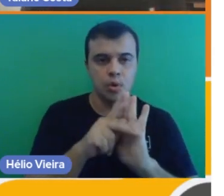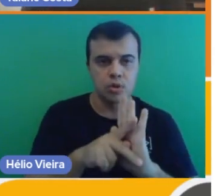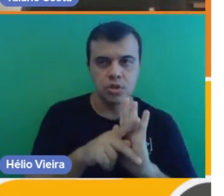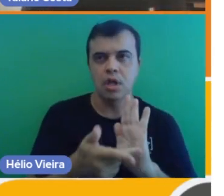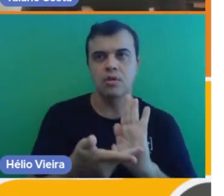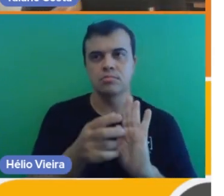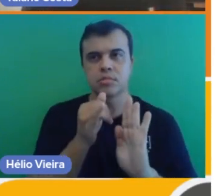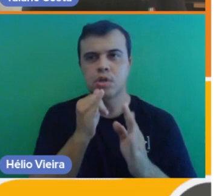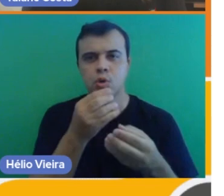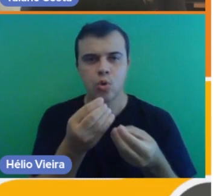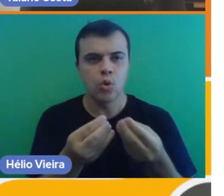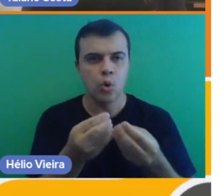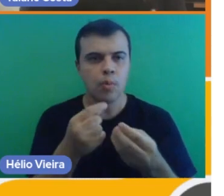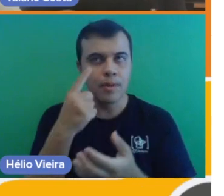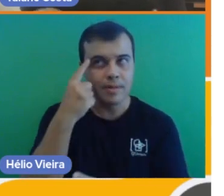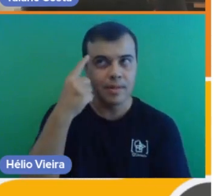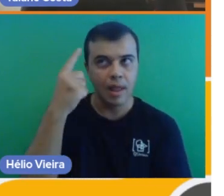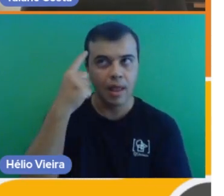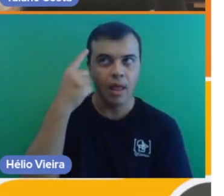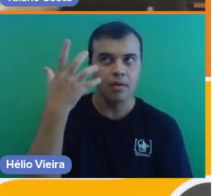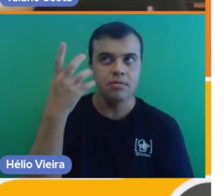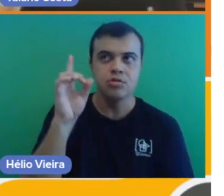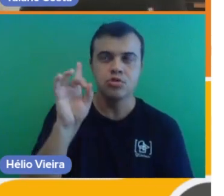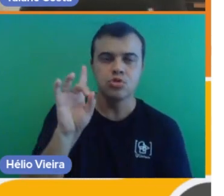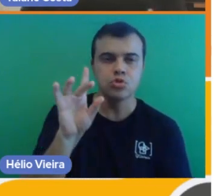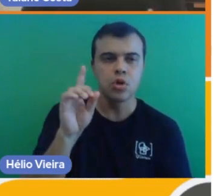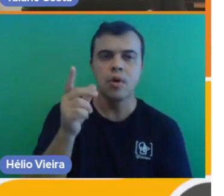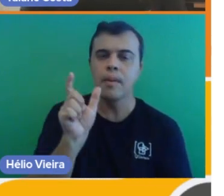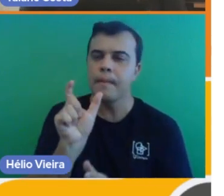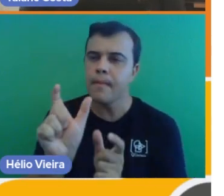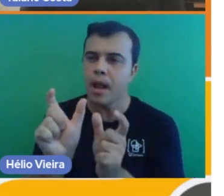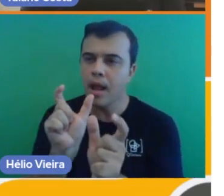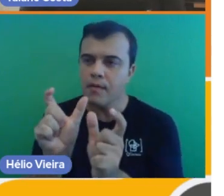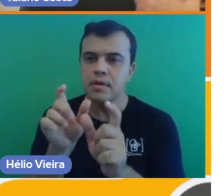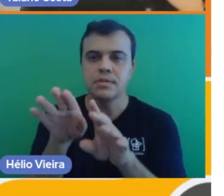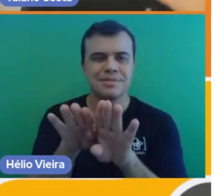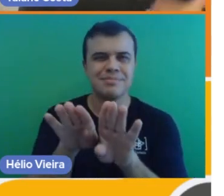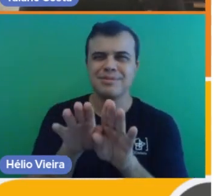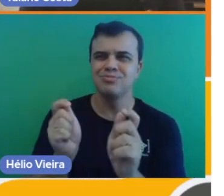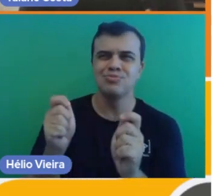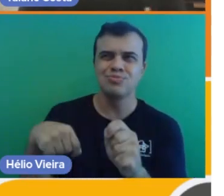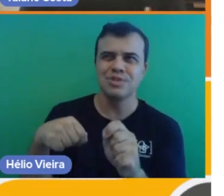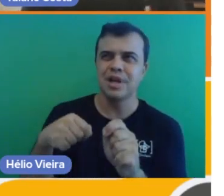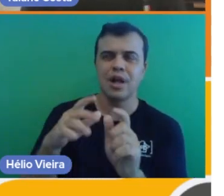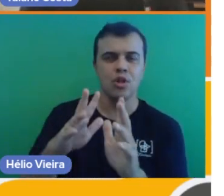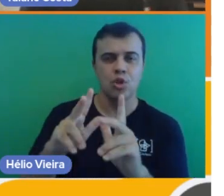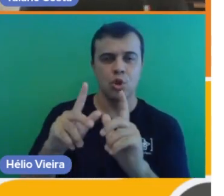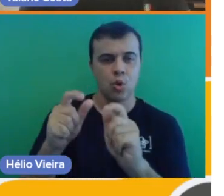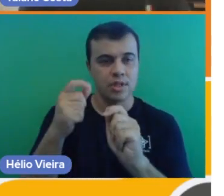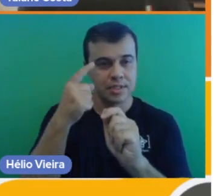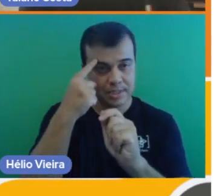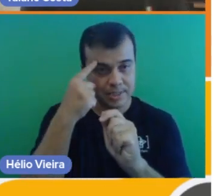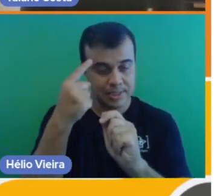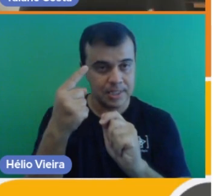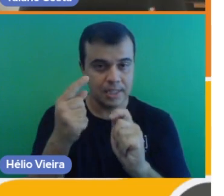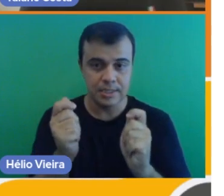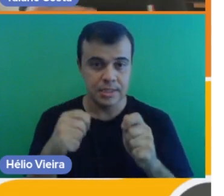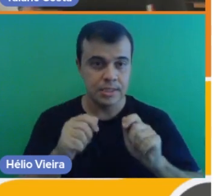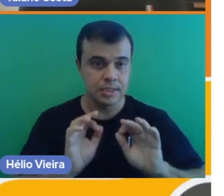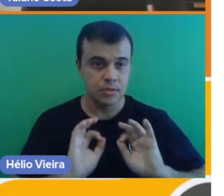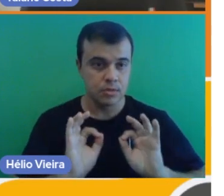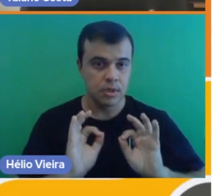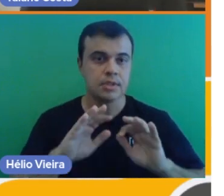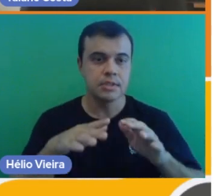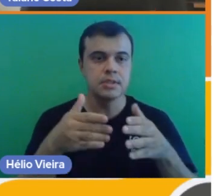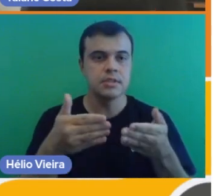como a gente pode colocar ideias, às vezes não só com as palavras, a gente não consegue colocar todas as nossas ideias no papel,